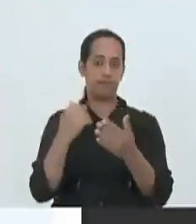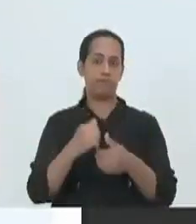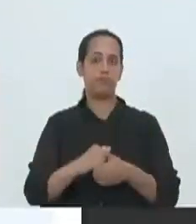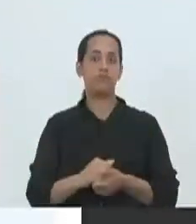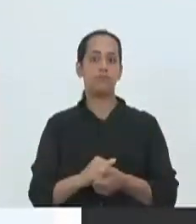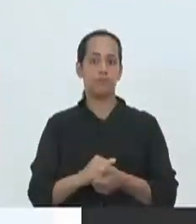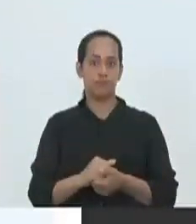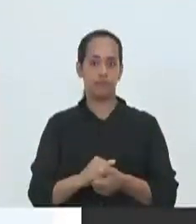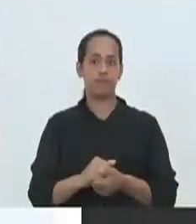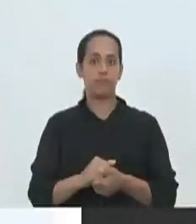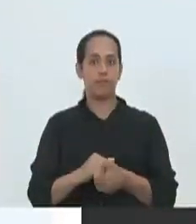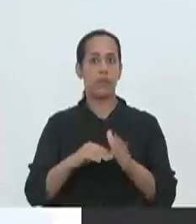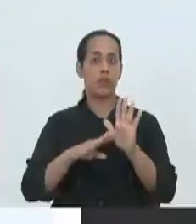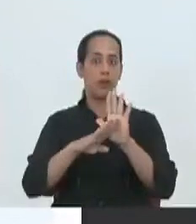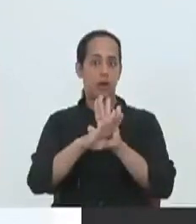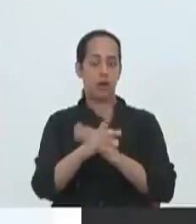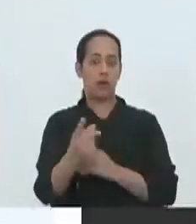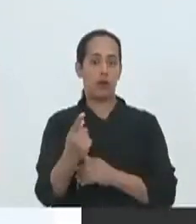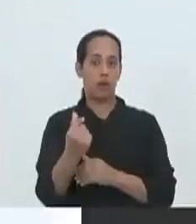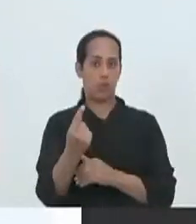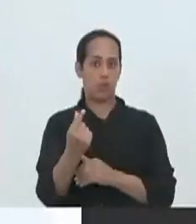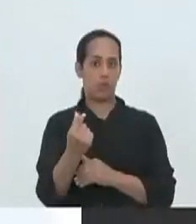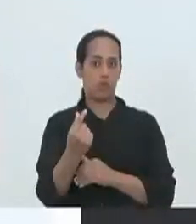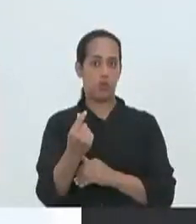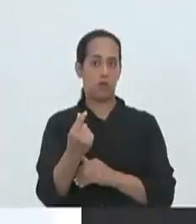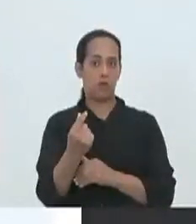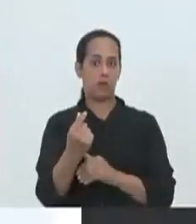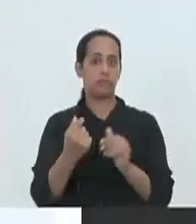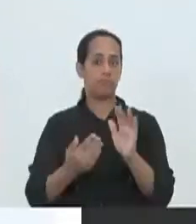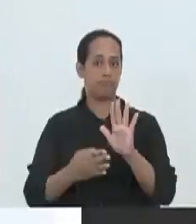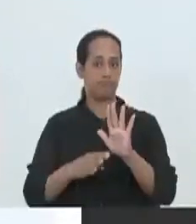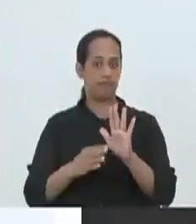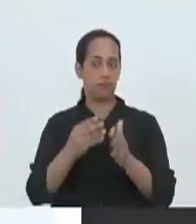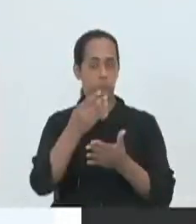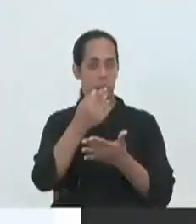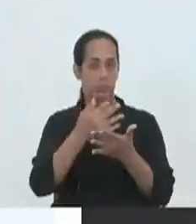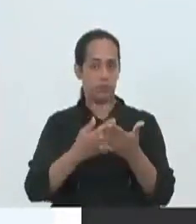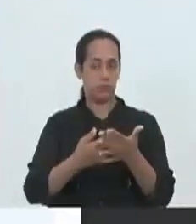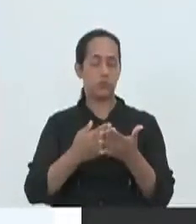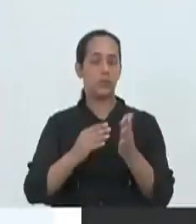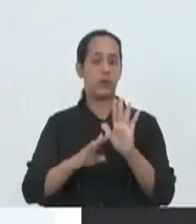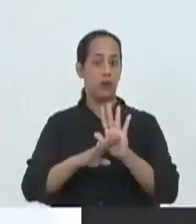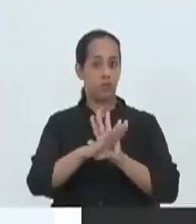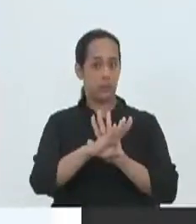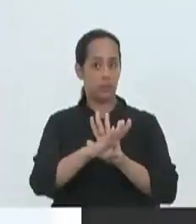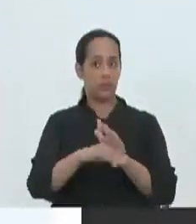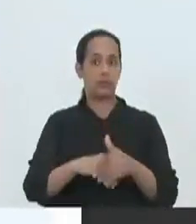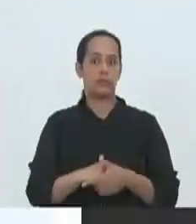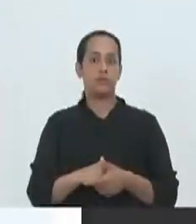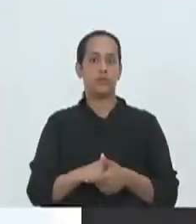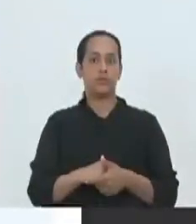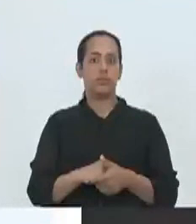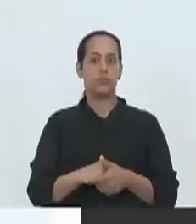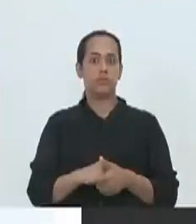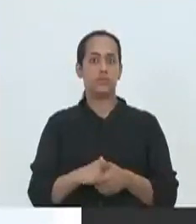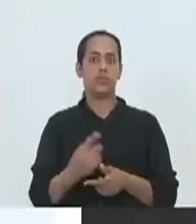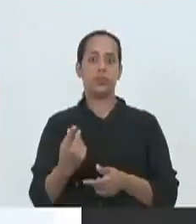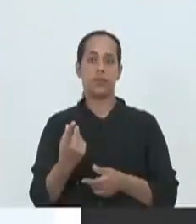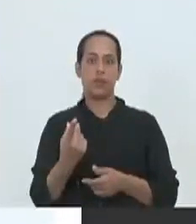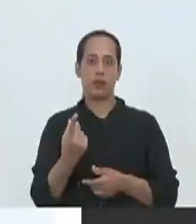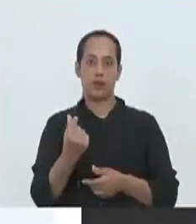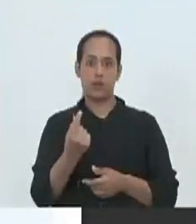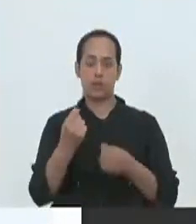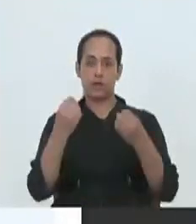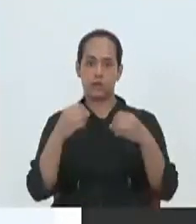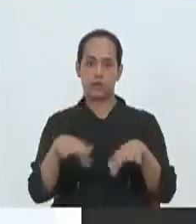orçamento ele aumenta as despesas naturalmente acompanham esse crescimento lá nas despesas de Capital a gente vai ver um